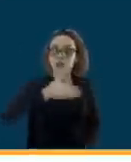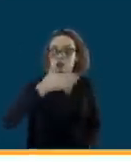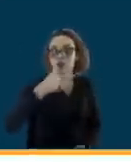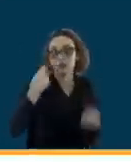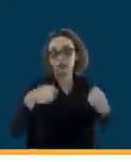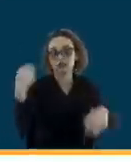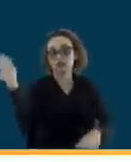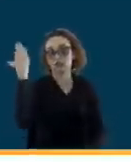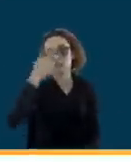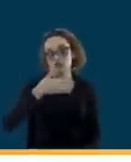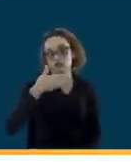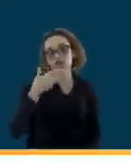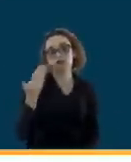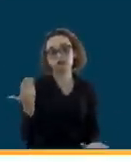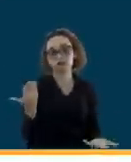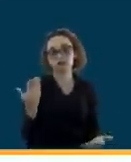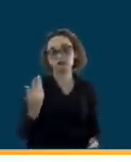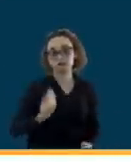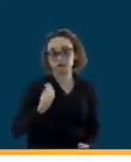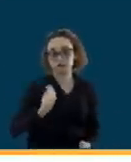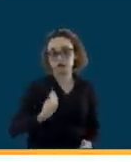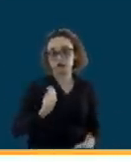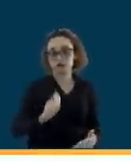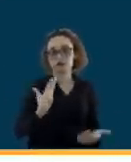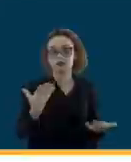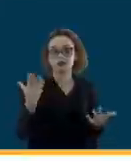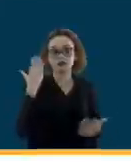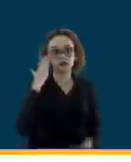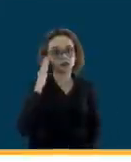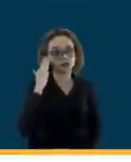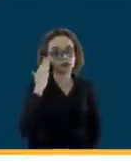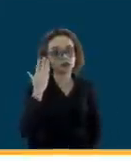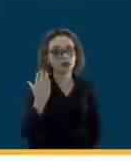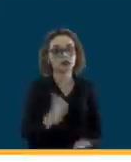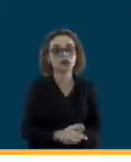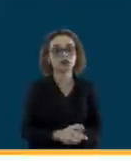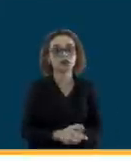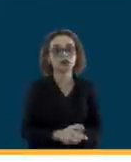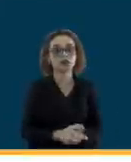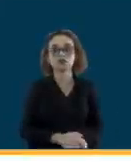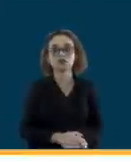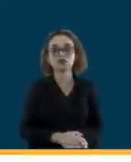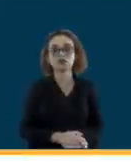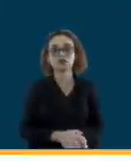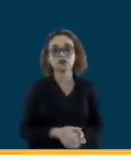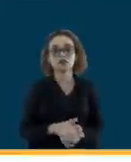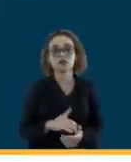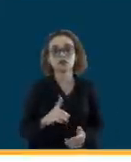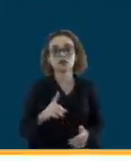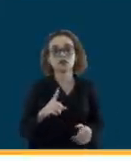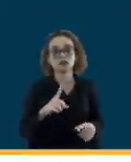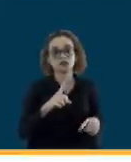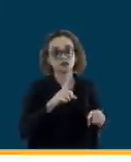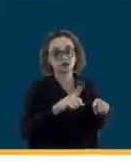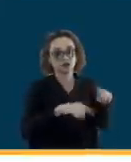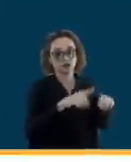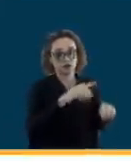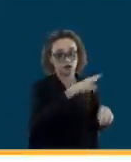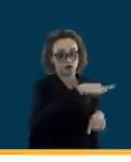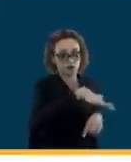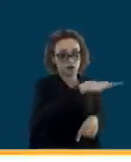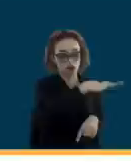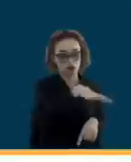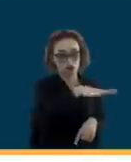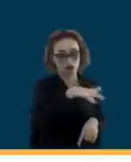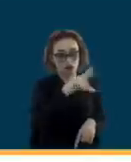Esse é o vivo, é o pulsante. Também mesmo para o recurso do espaço, né? Não fiquemos só